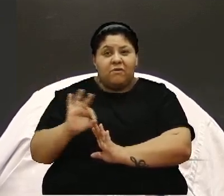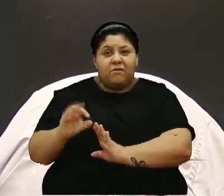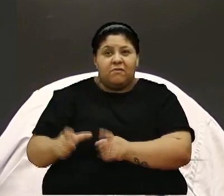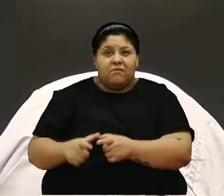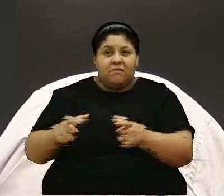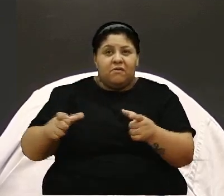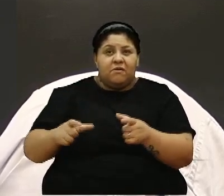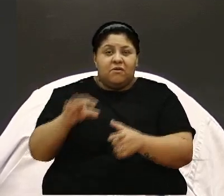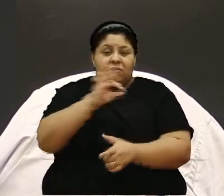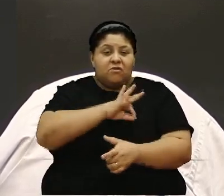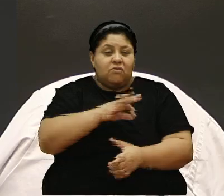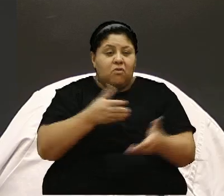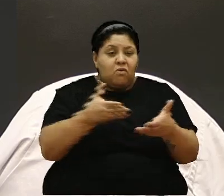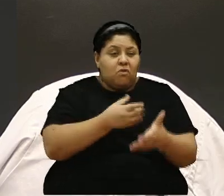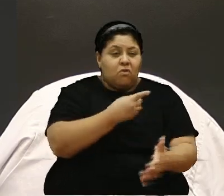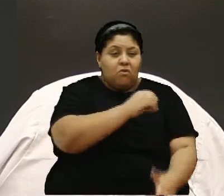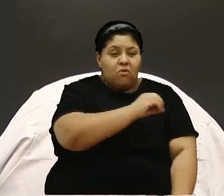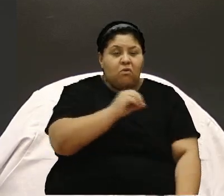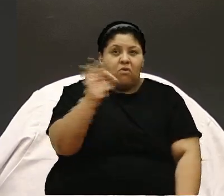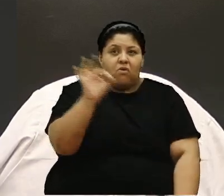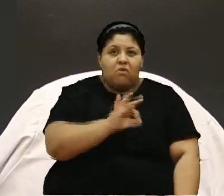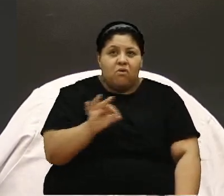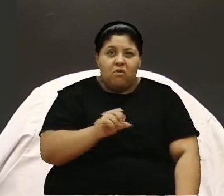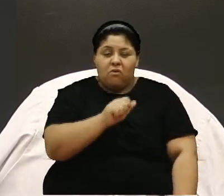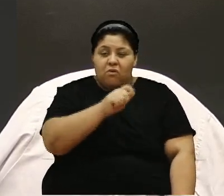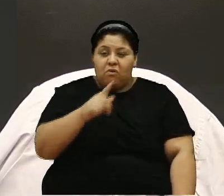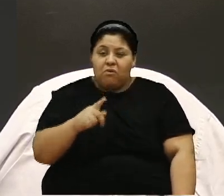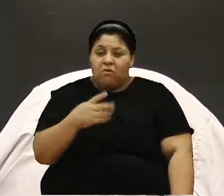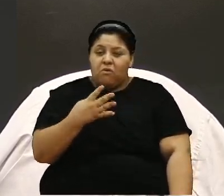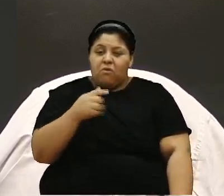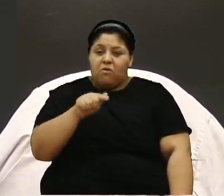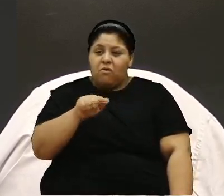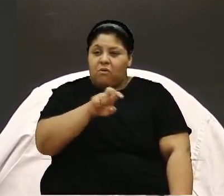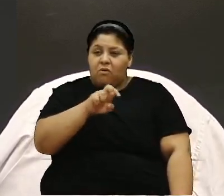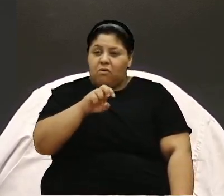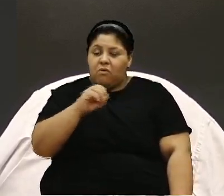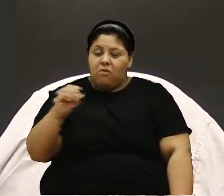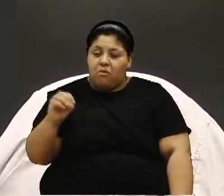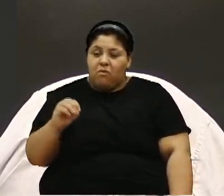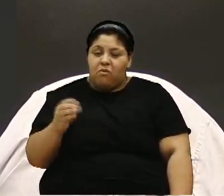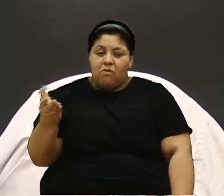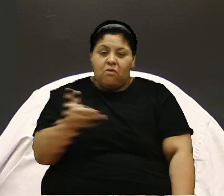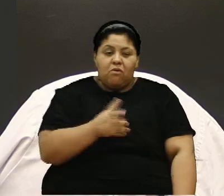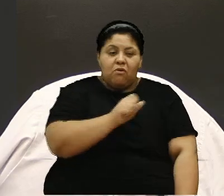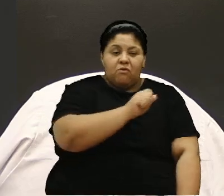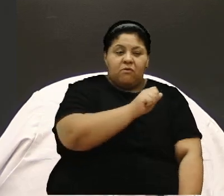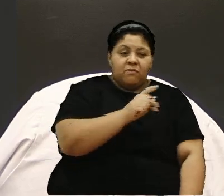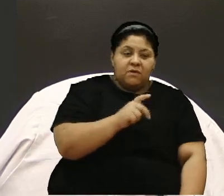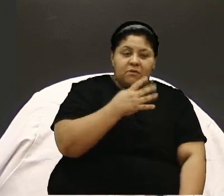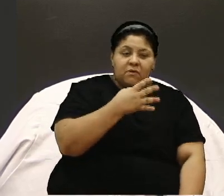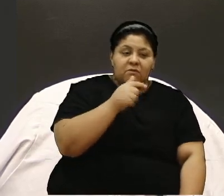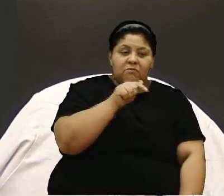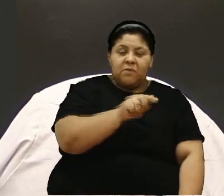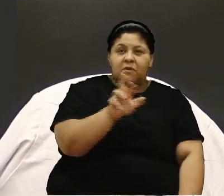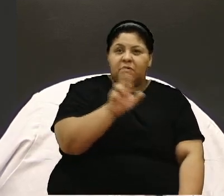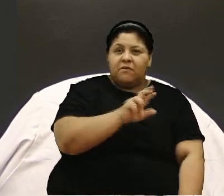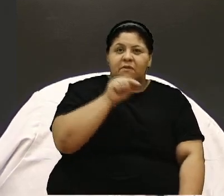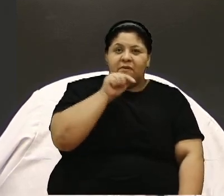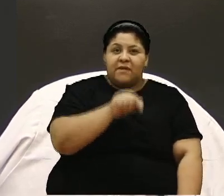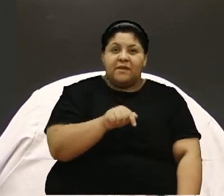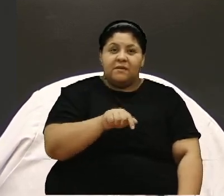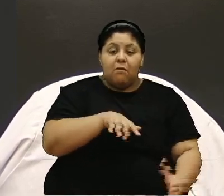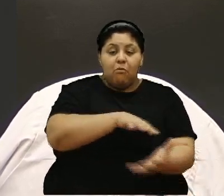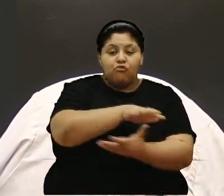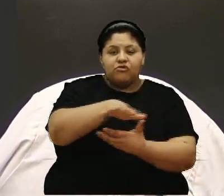é 100%. Então, alguém que ia se aposentar com 4.500, hoje se aposenta com R$4.000. Essa